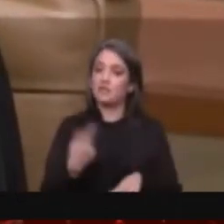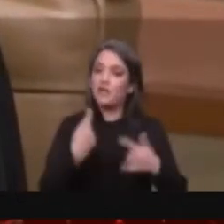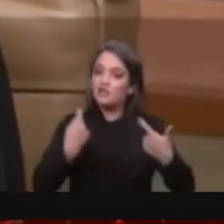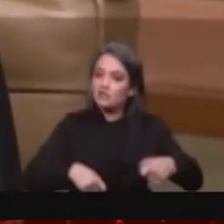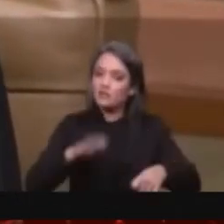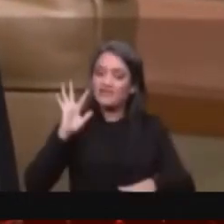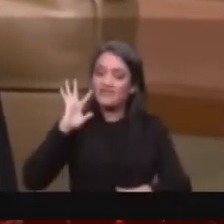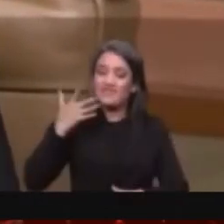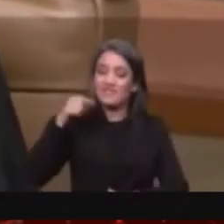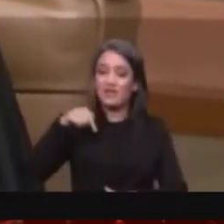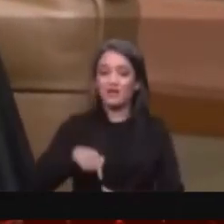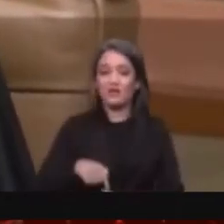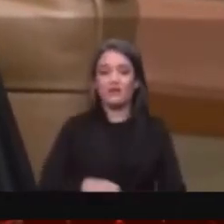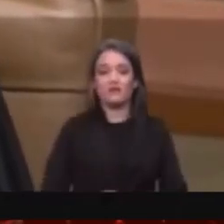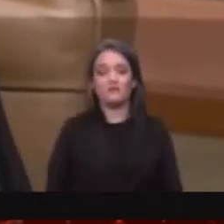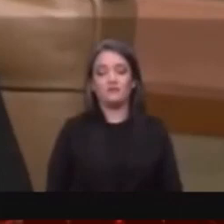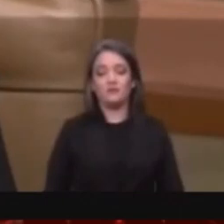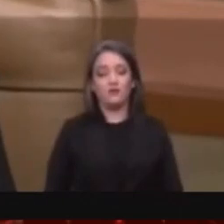consenso.